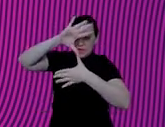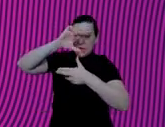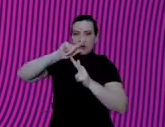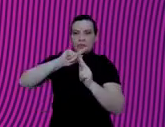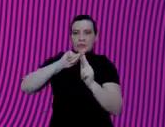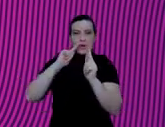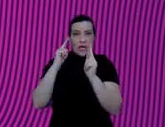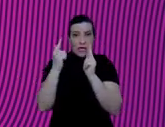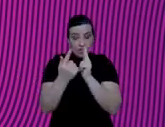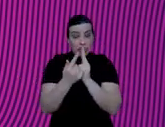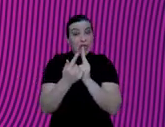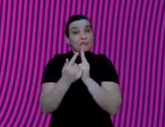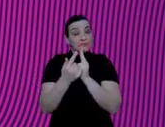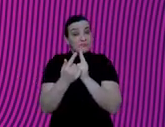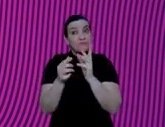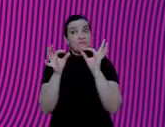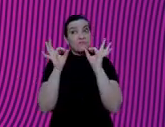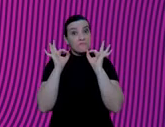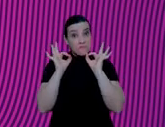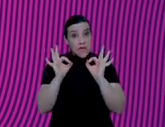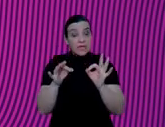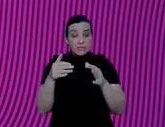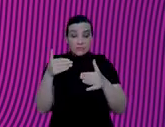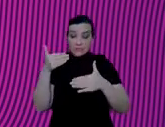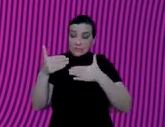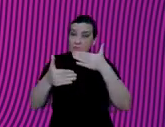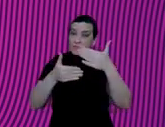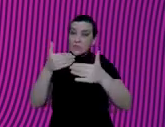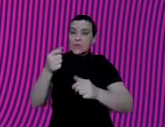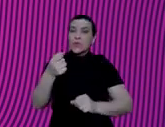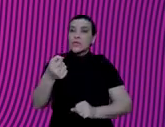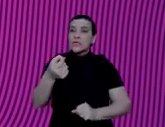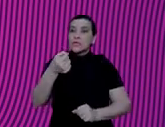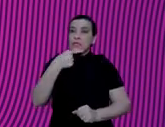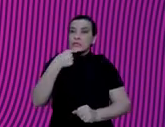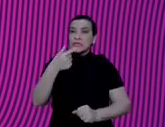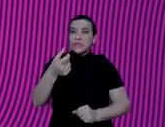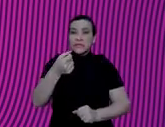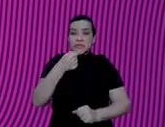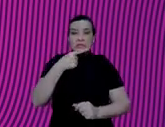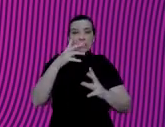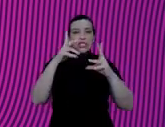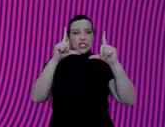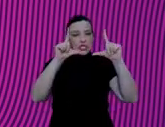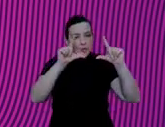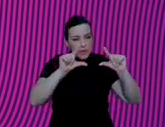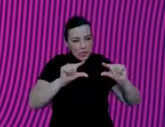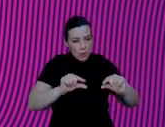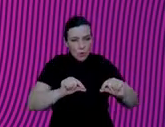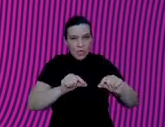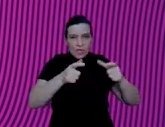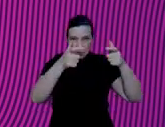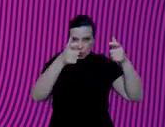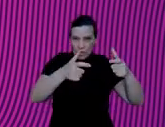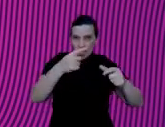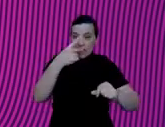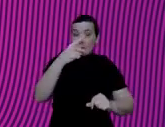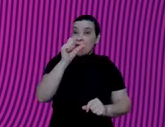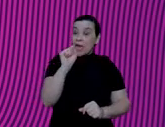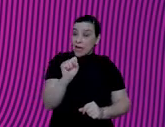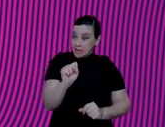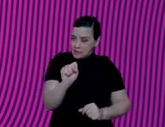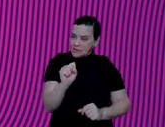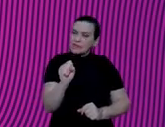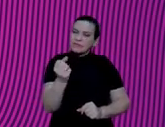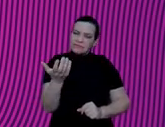exatamente acabar com a epidemia de opioide nas nossas emergências, né? Obviamente que nós que lidamos com cefaleia